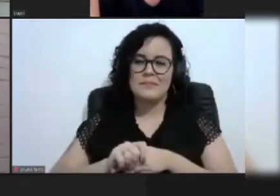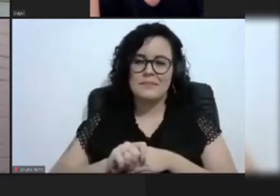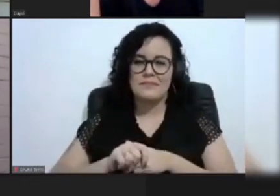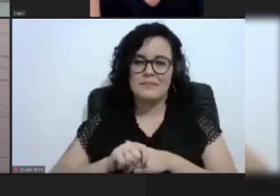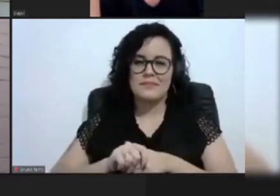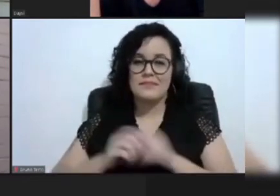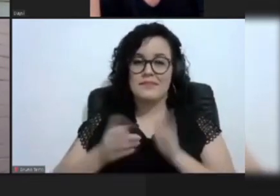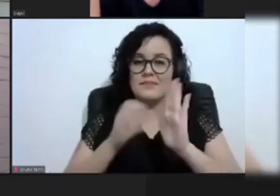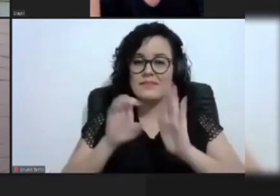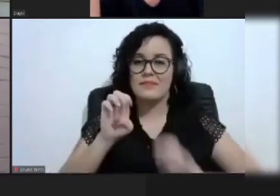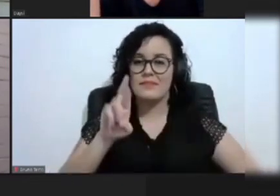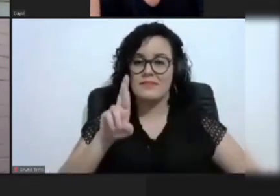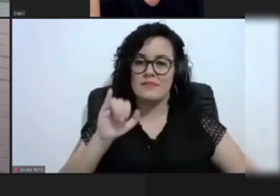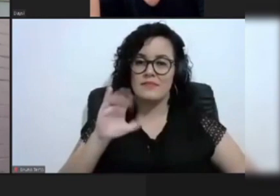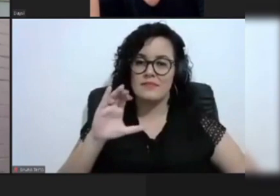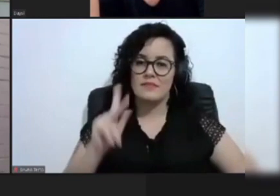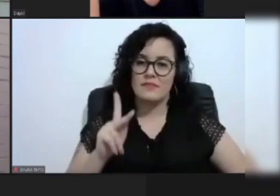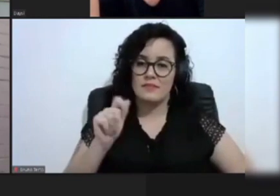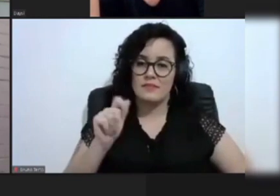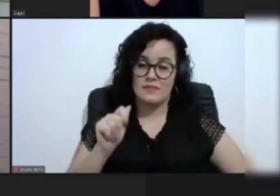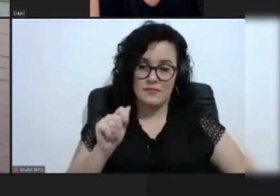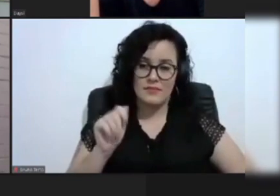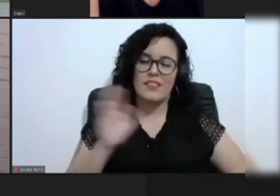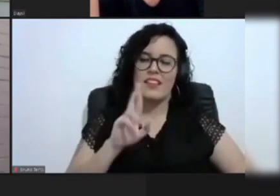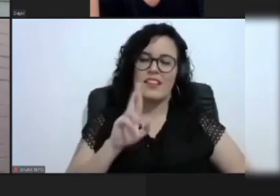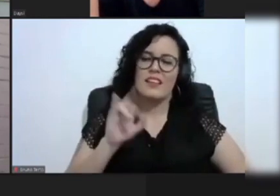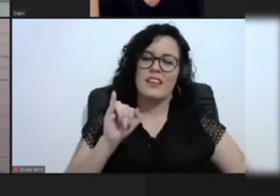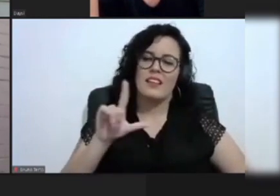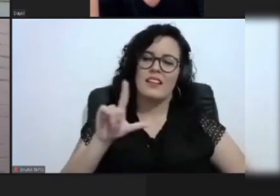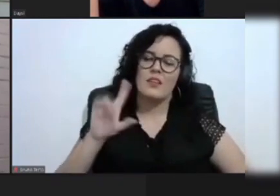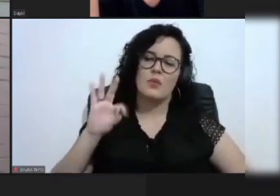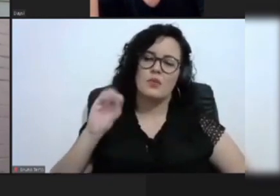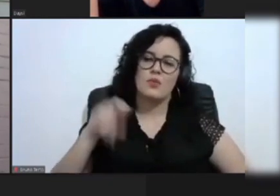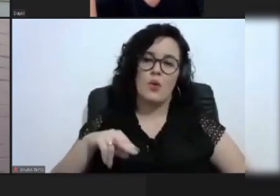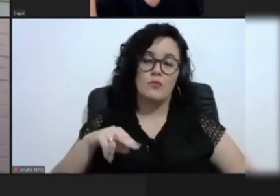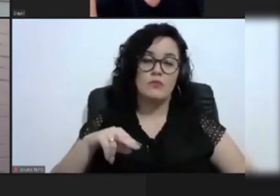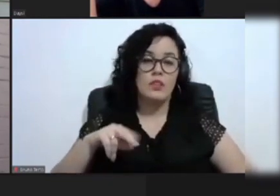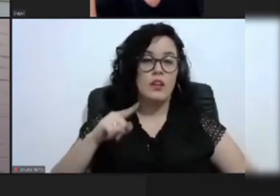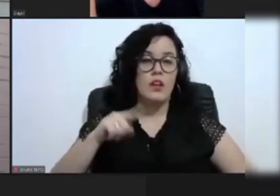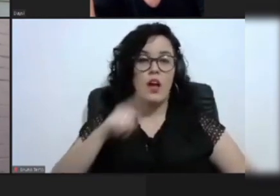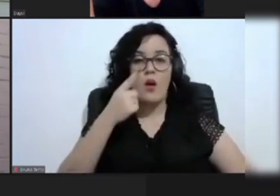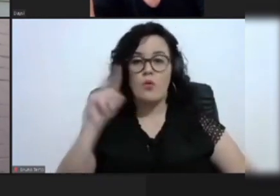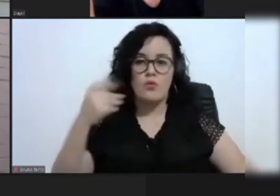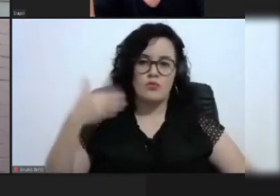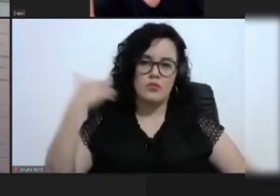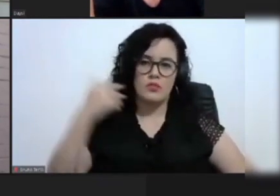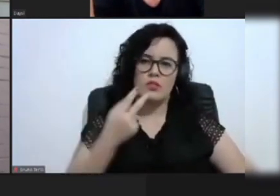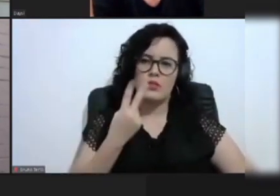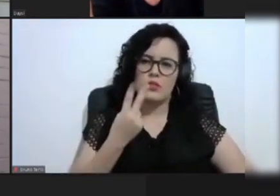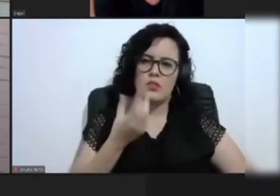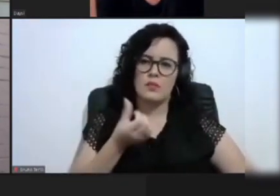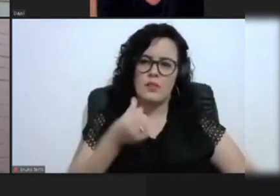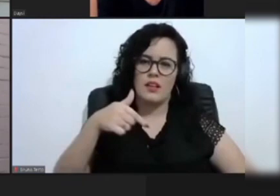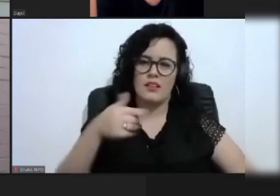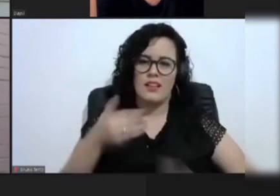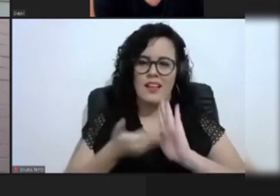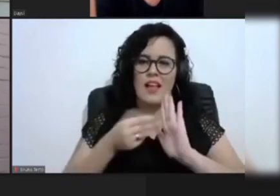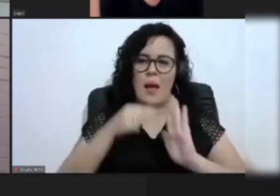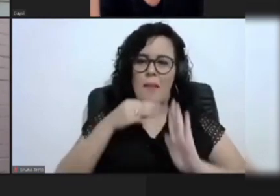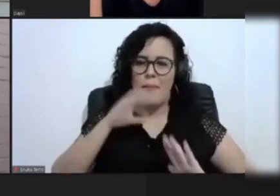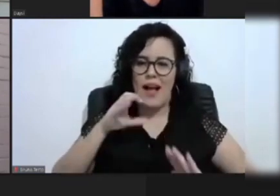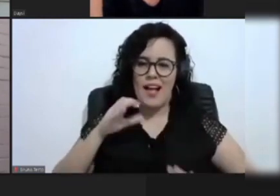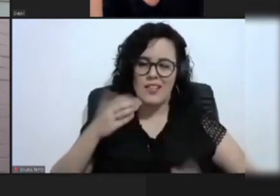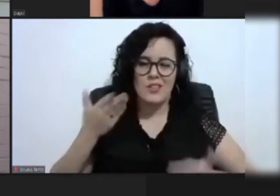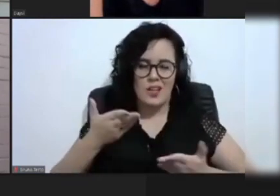Erika Hilton deu na última CUT, a CUT edição 2007, que é essa edição de março. É